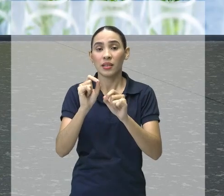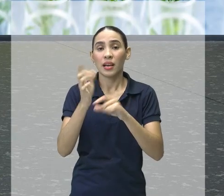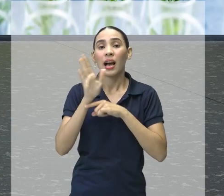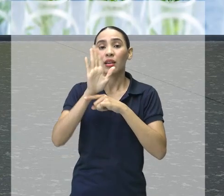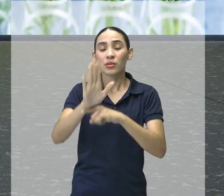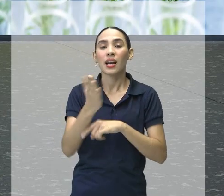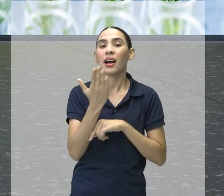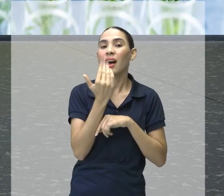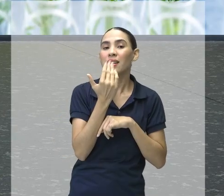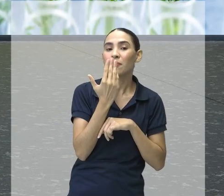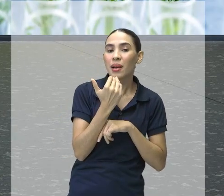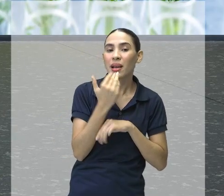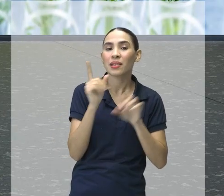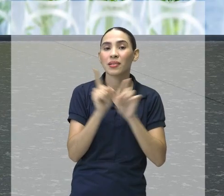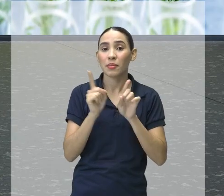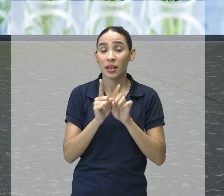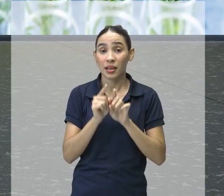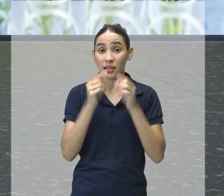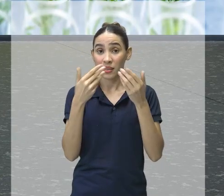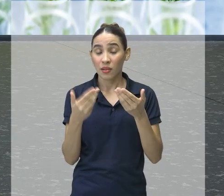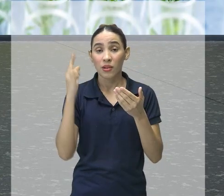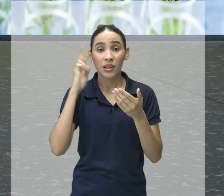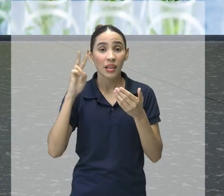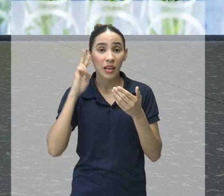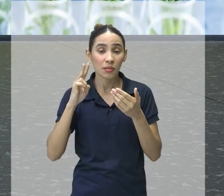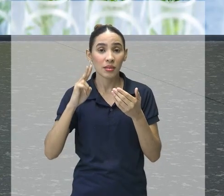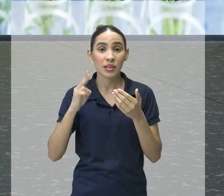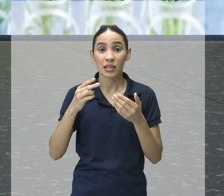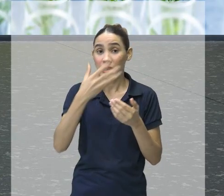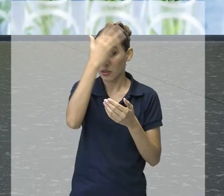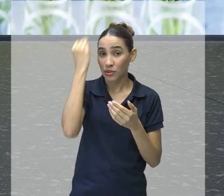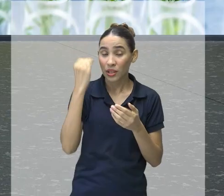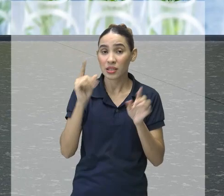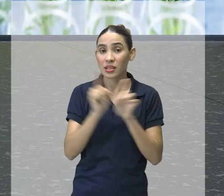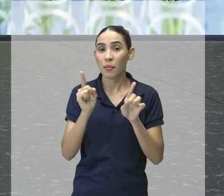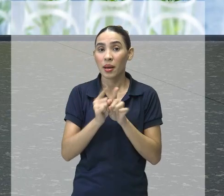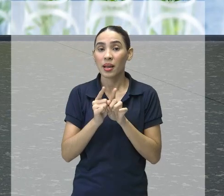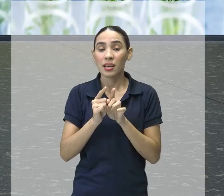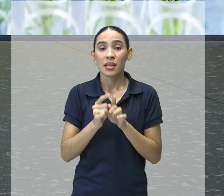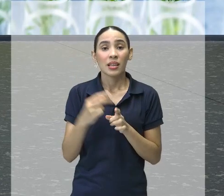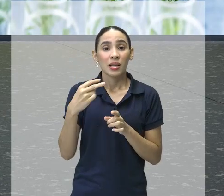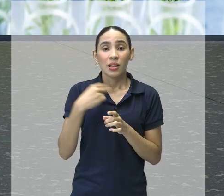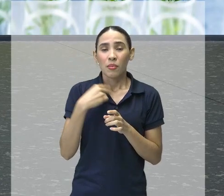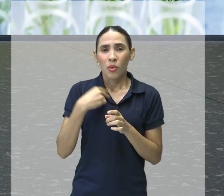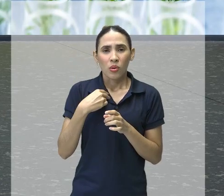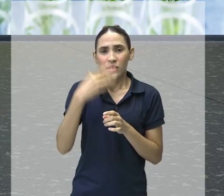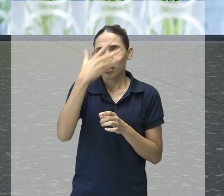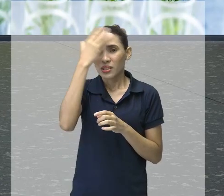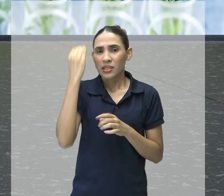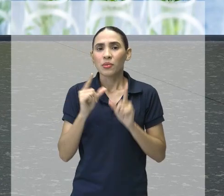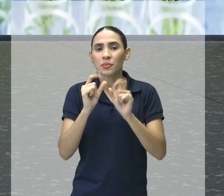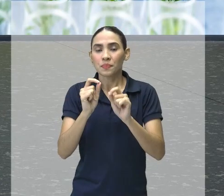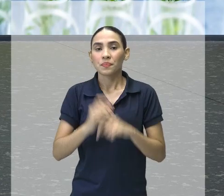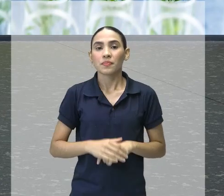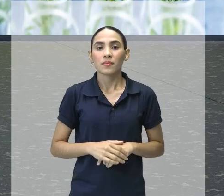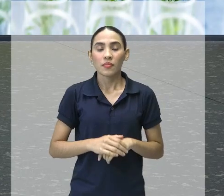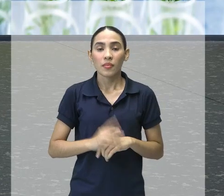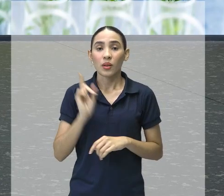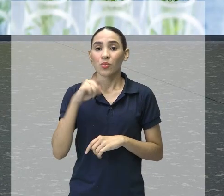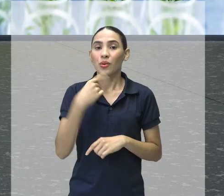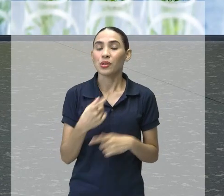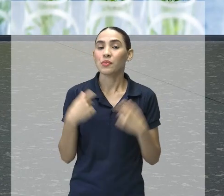de alimento. Lembrem-se e não esqueçam, e nem podem deixar esquecer, que